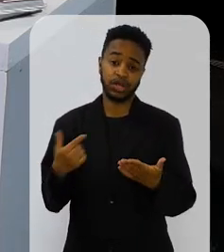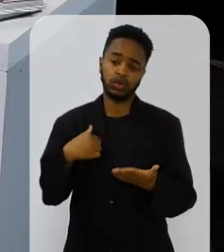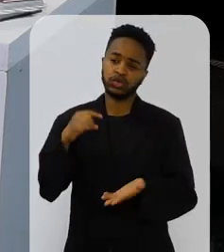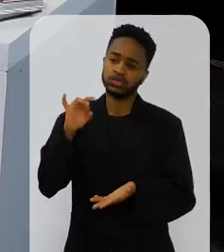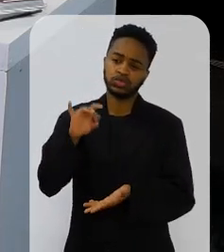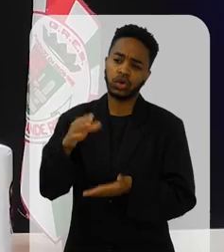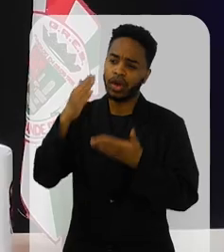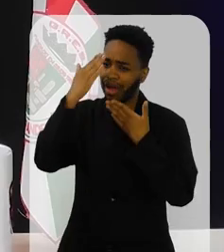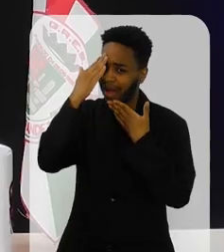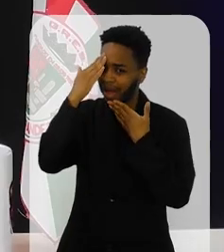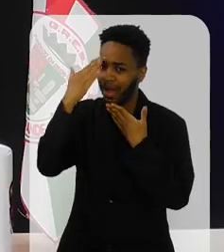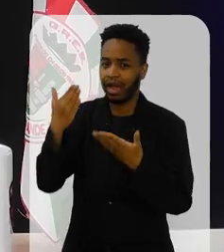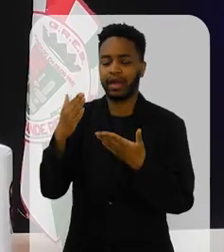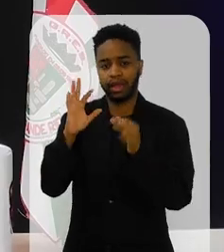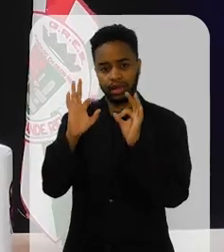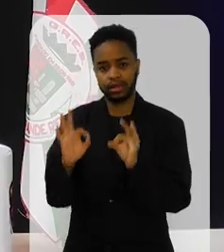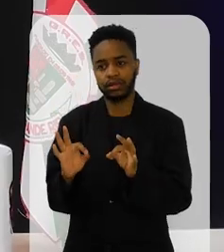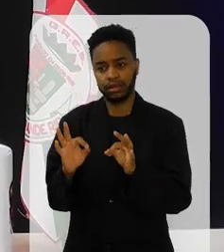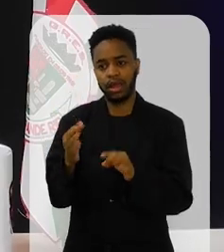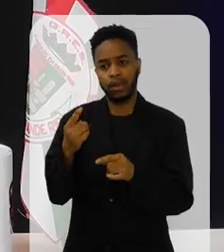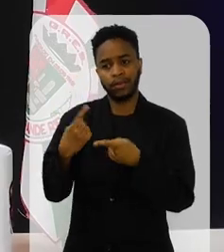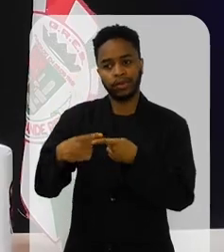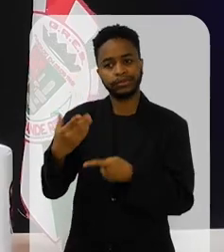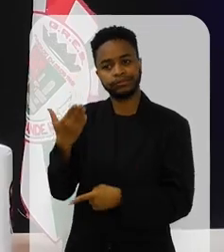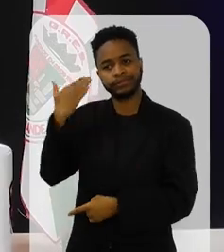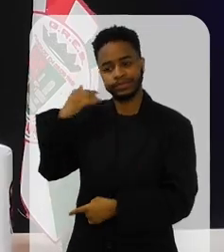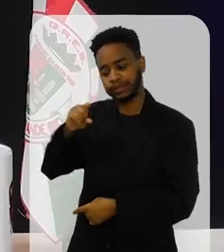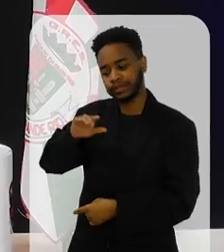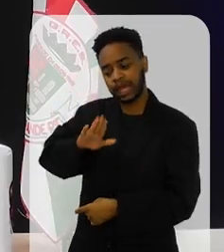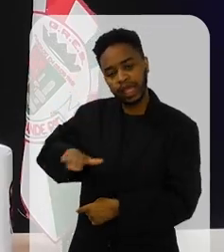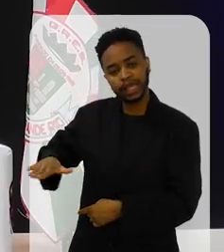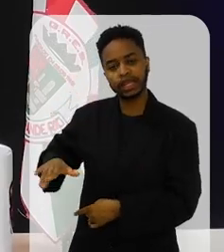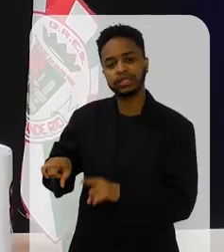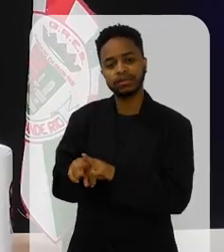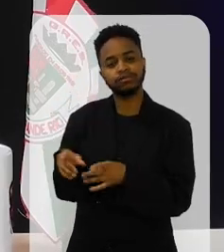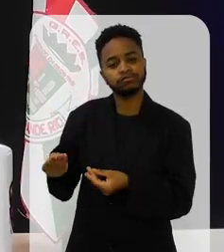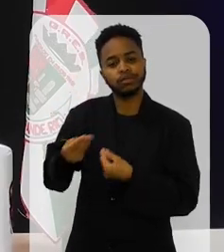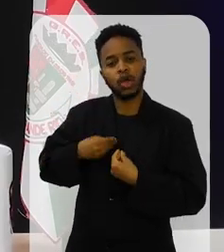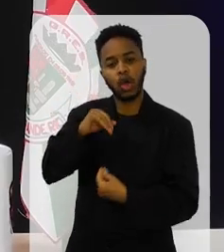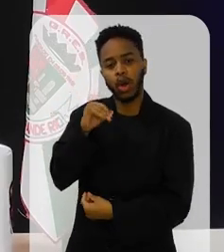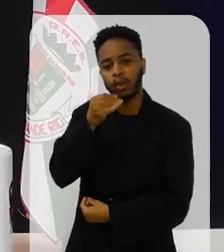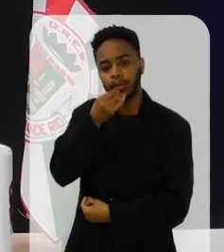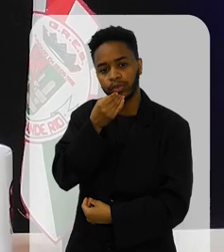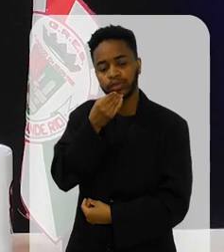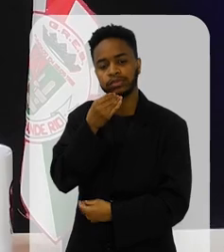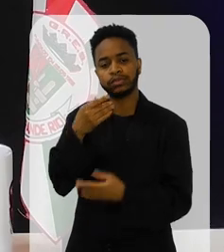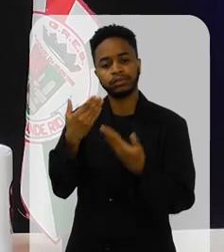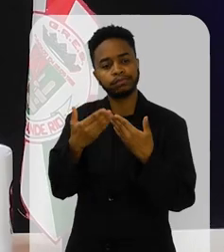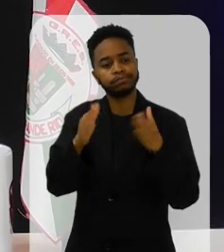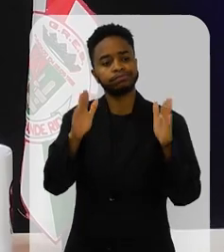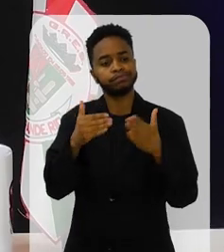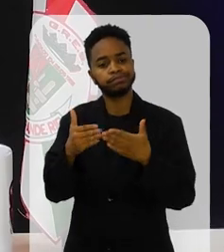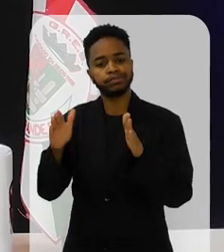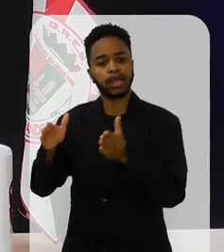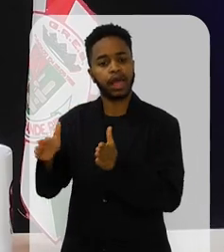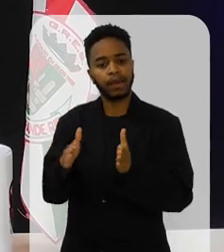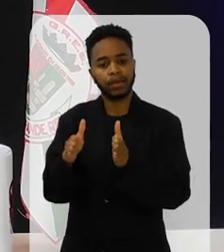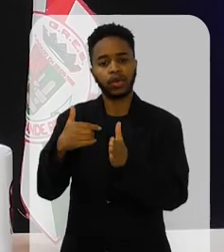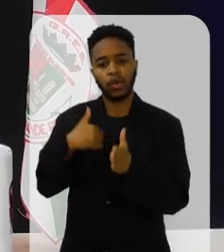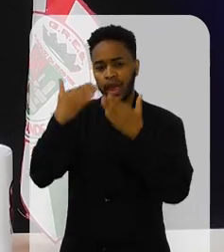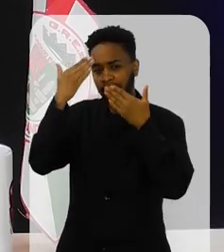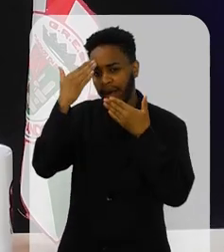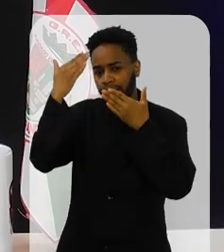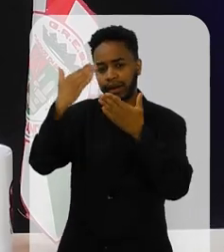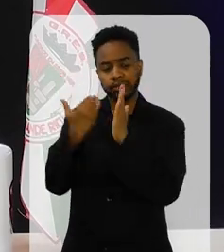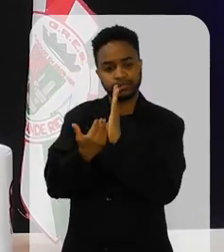Olha, eu só tenho a agradecer o menino que eu fui, a oportunidade, as portas que foram abertas, entendeu? Tenho